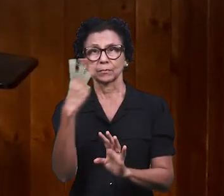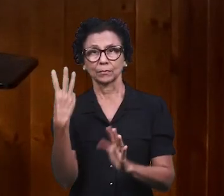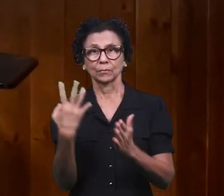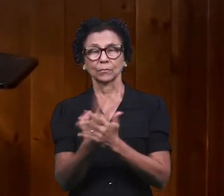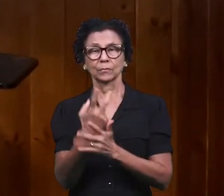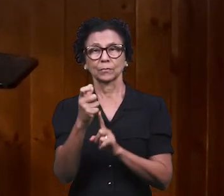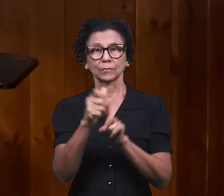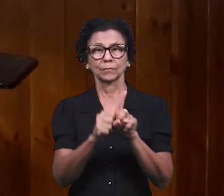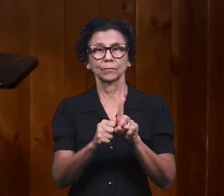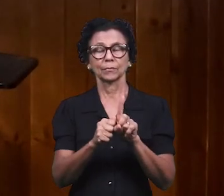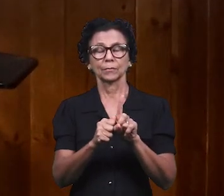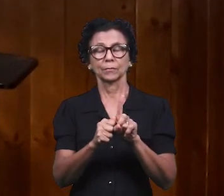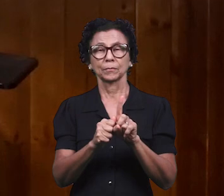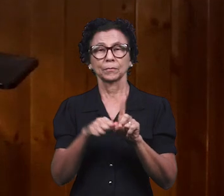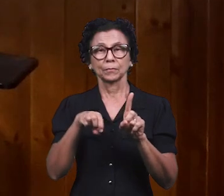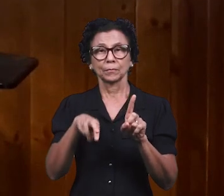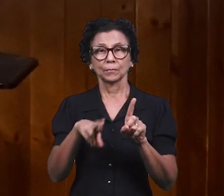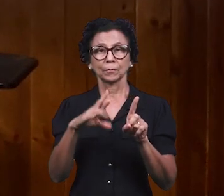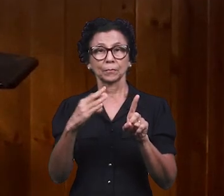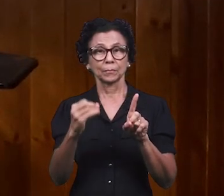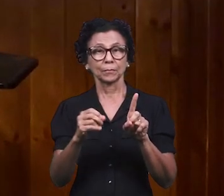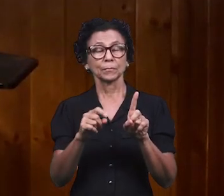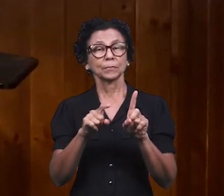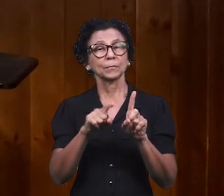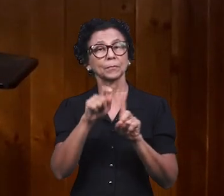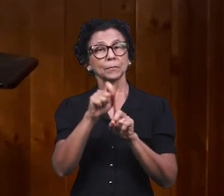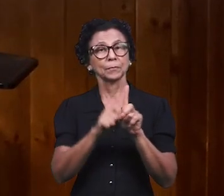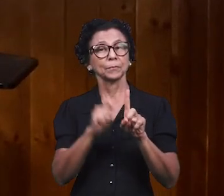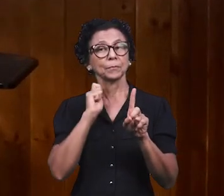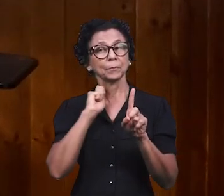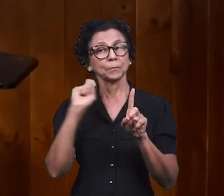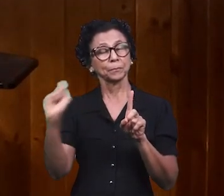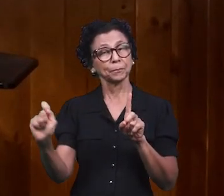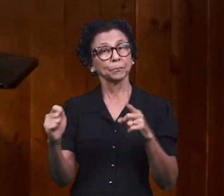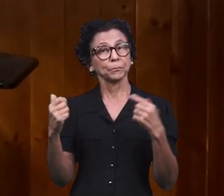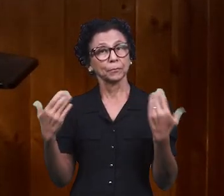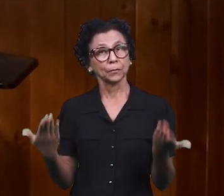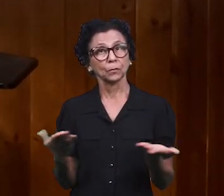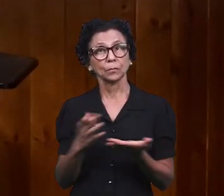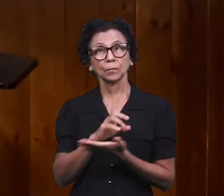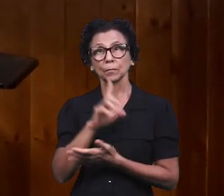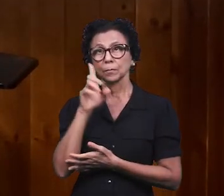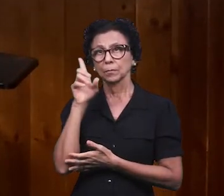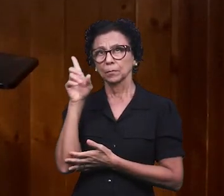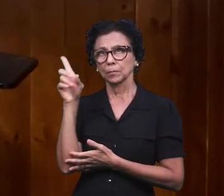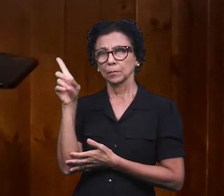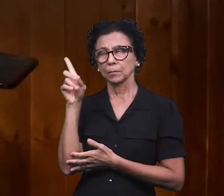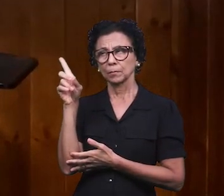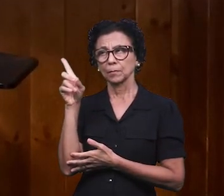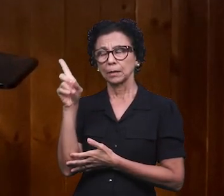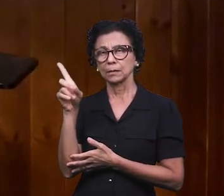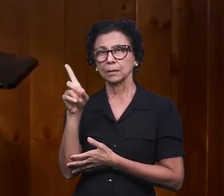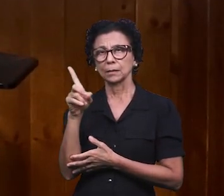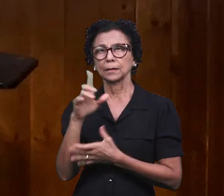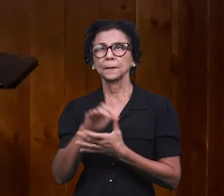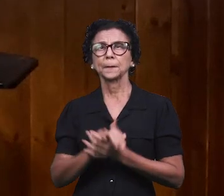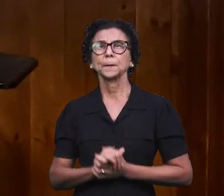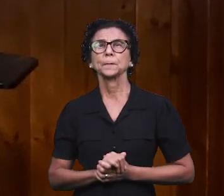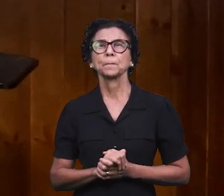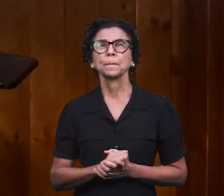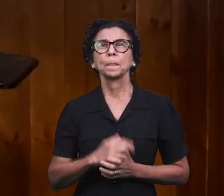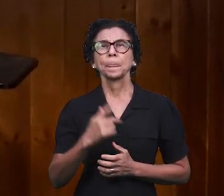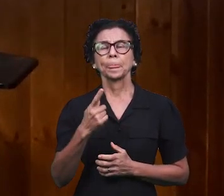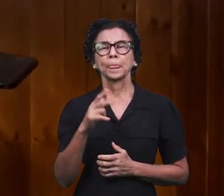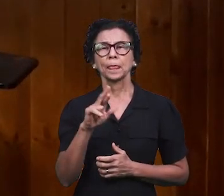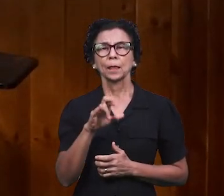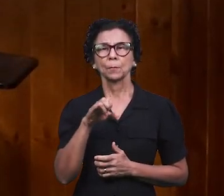certo? Já a festa das primícias é mês de Nissan, aqui é dia 15, de 15 a 21. Aqui é